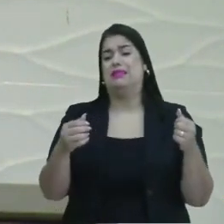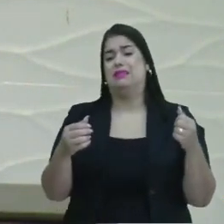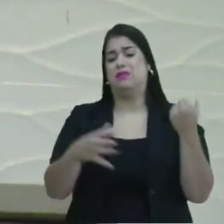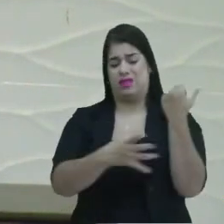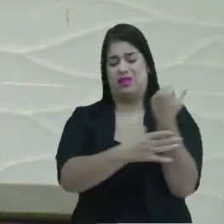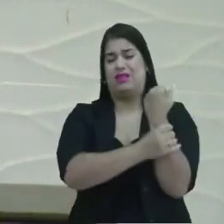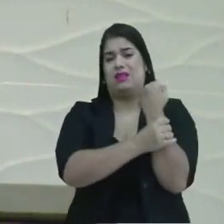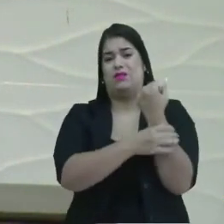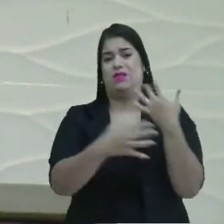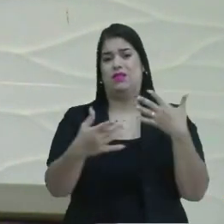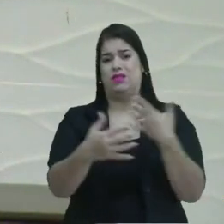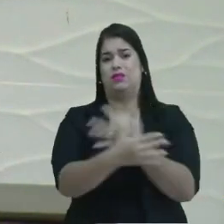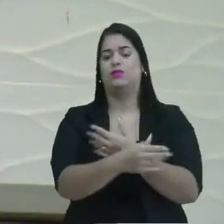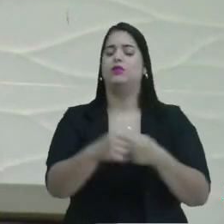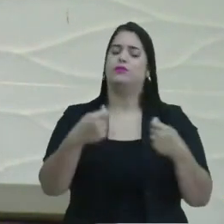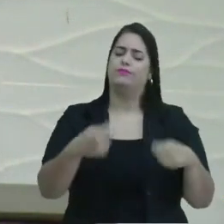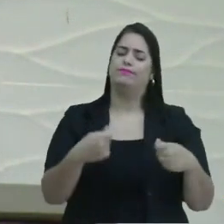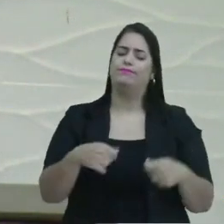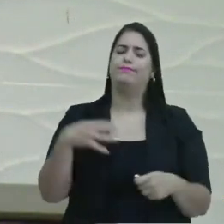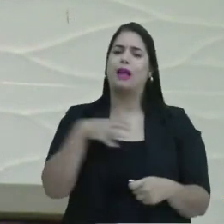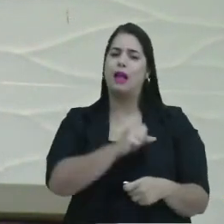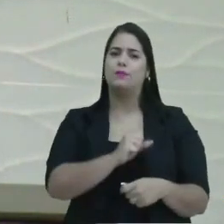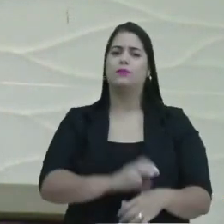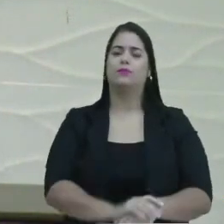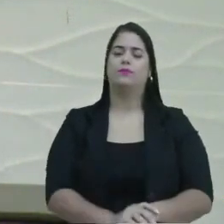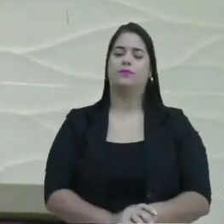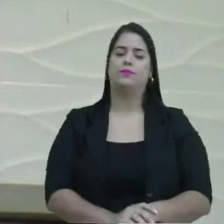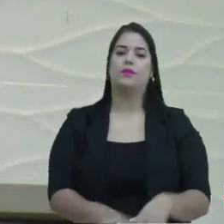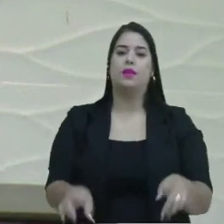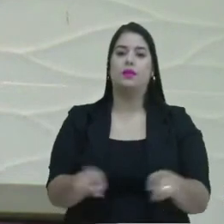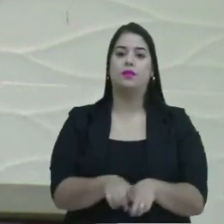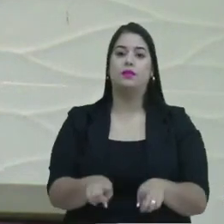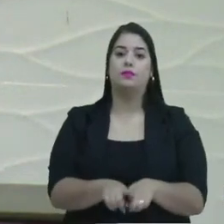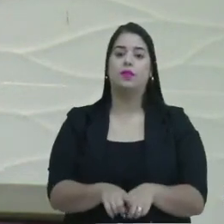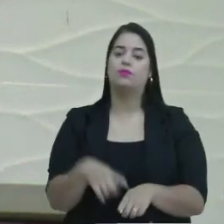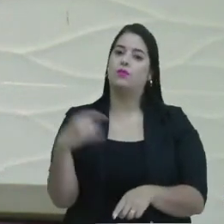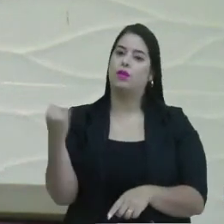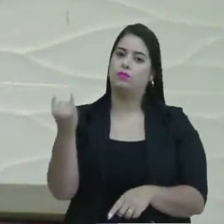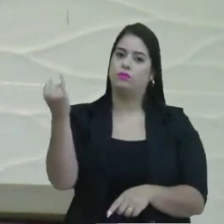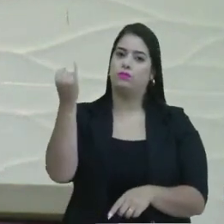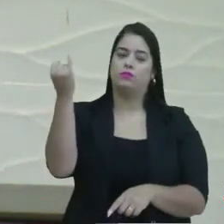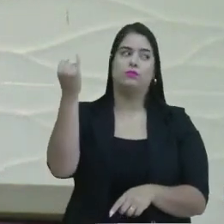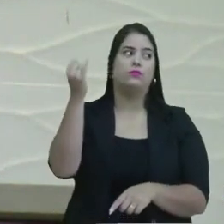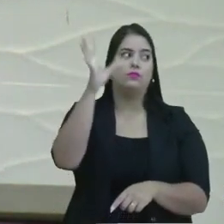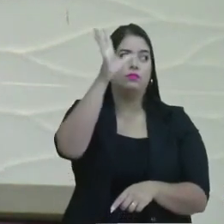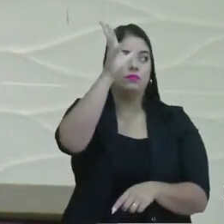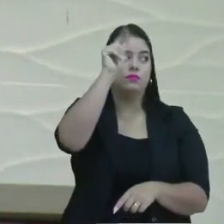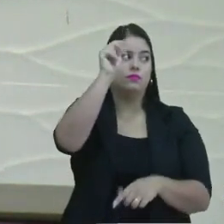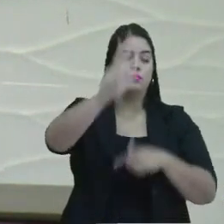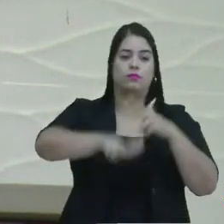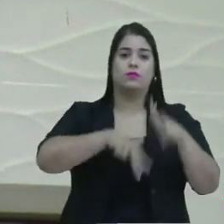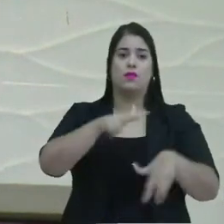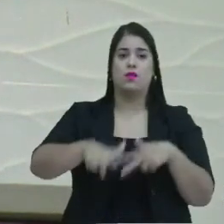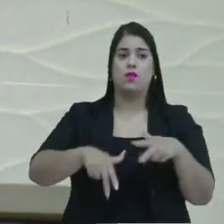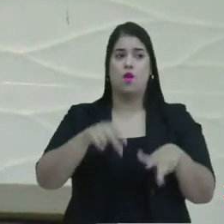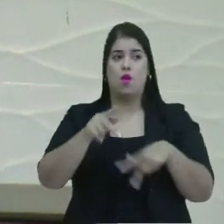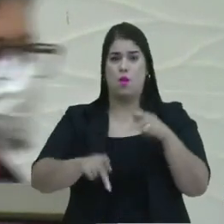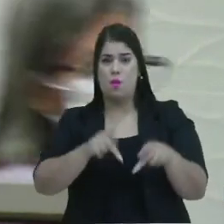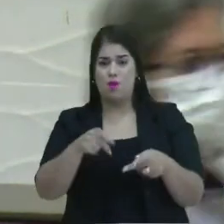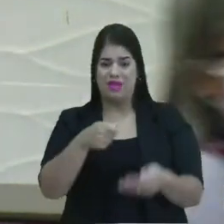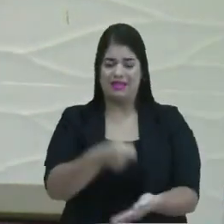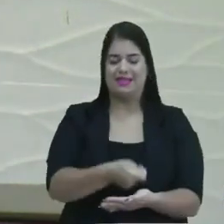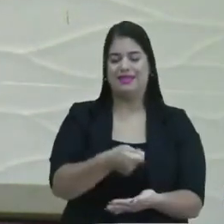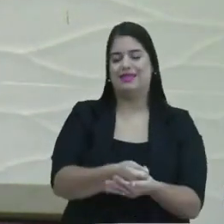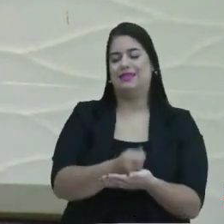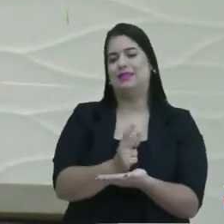nosso município o mais rápido possível. Também algo importante para o nosso município, que também a população nos cobra,